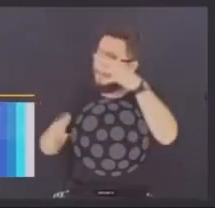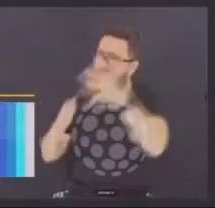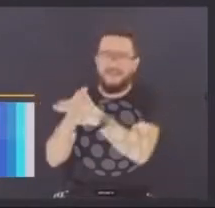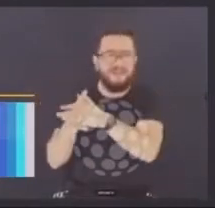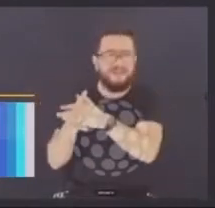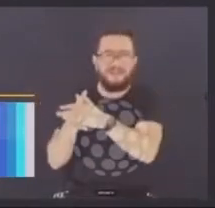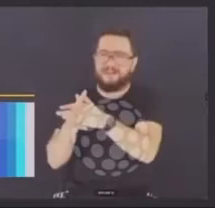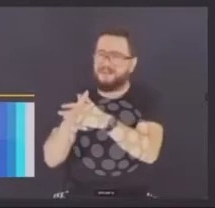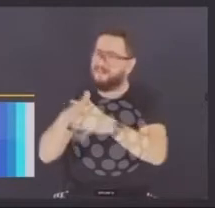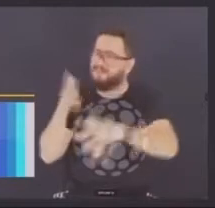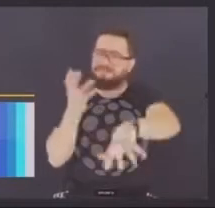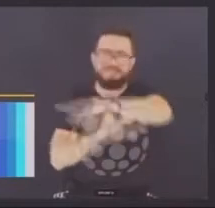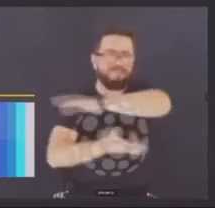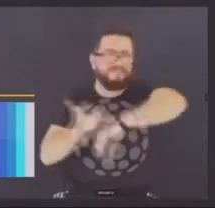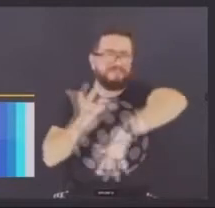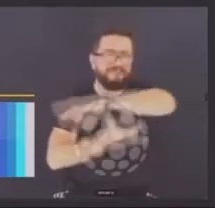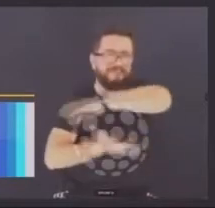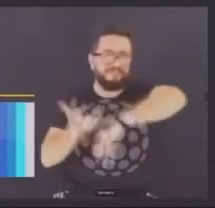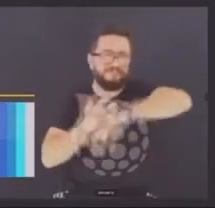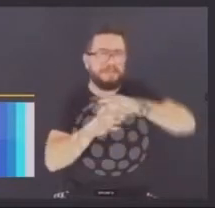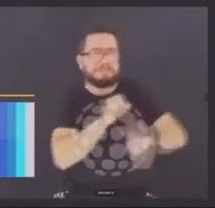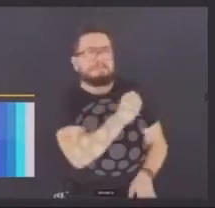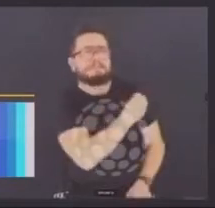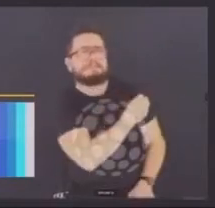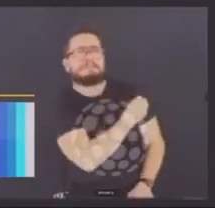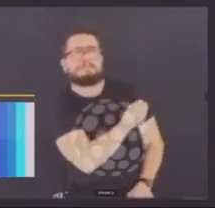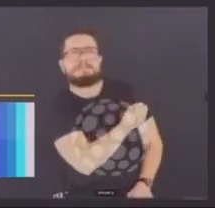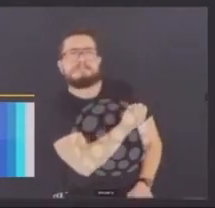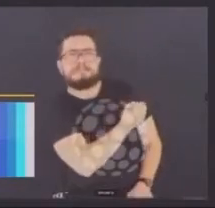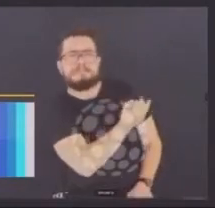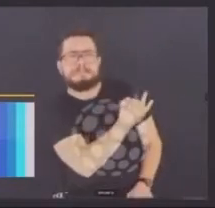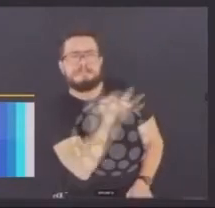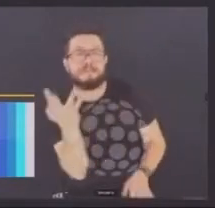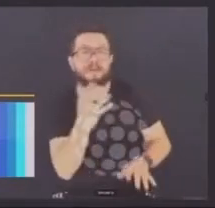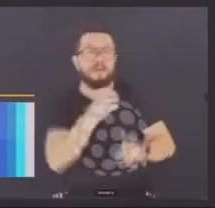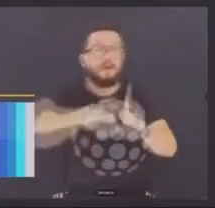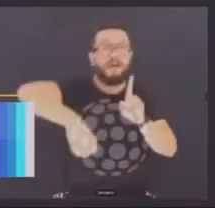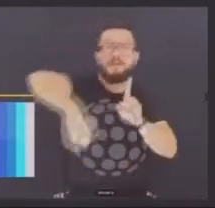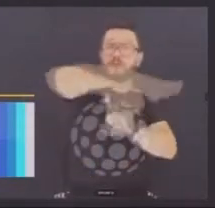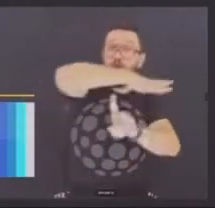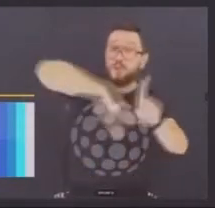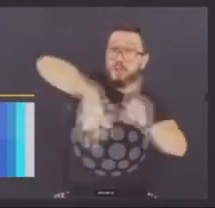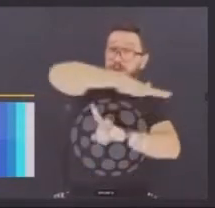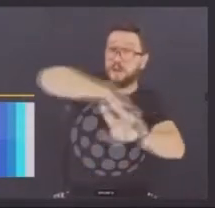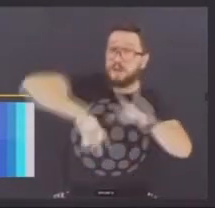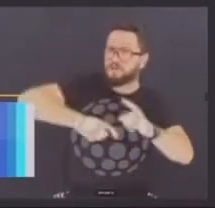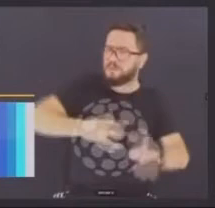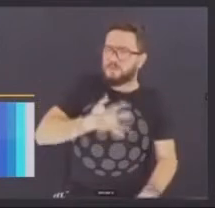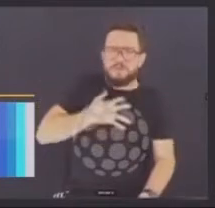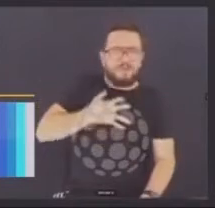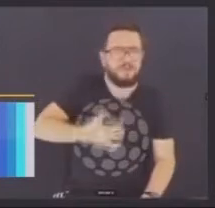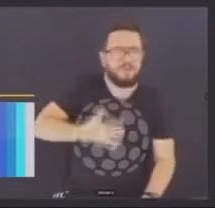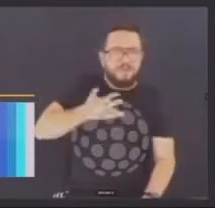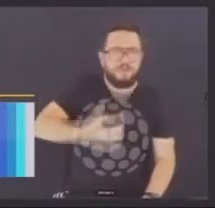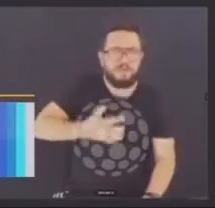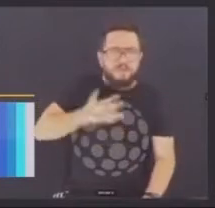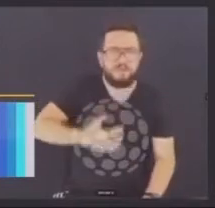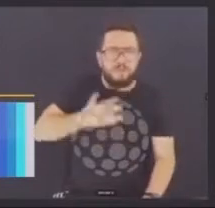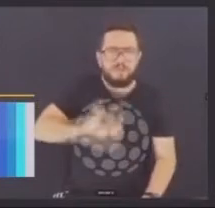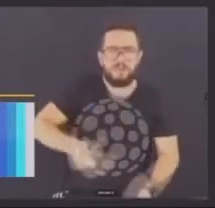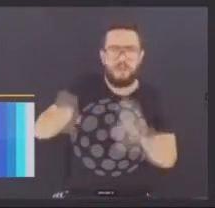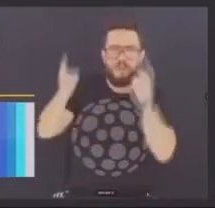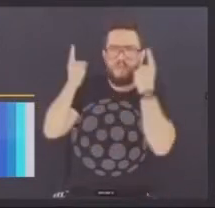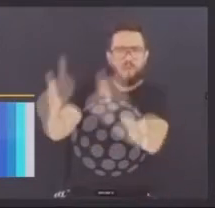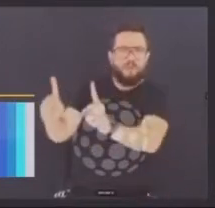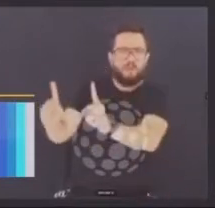As pessoas estão indignadas. A sociedade está indignada. Essa casa não